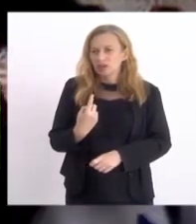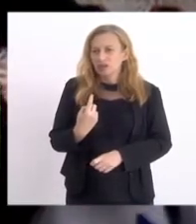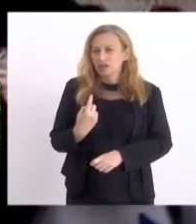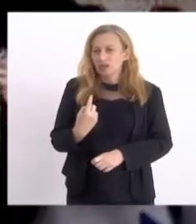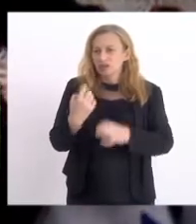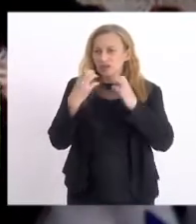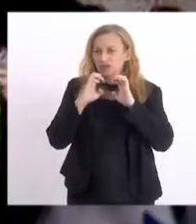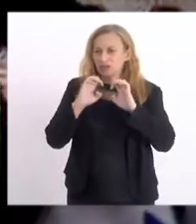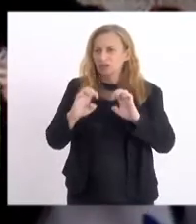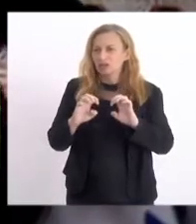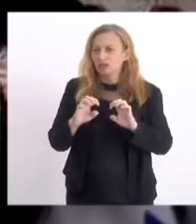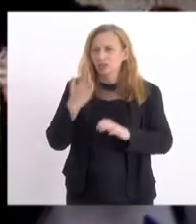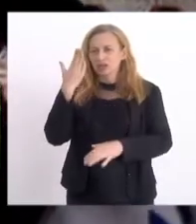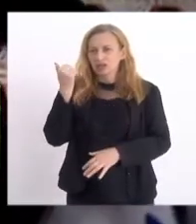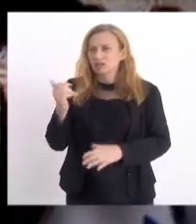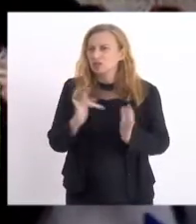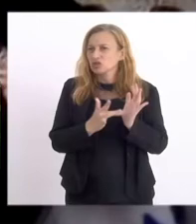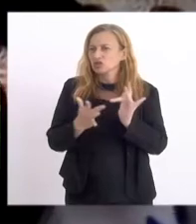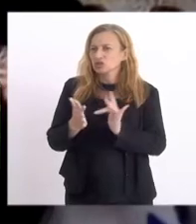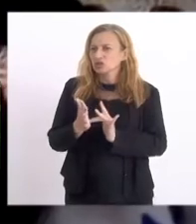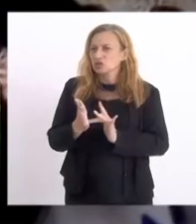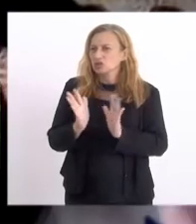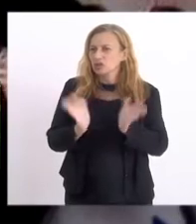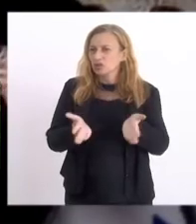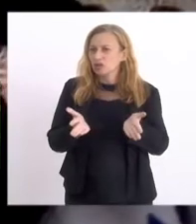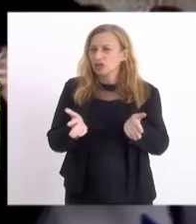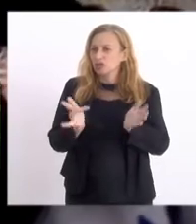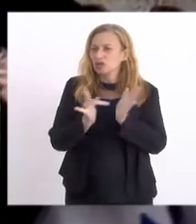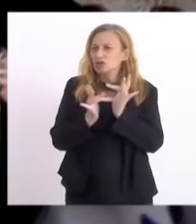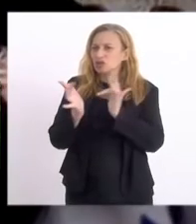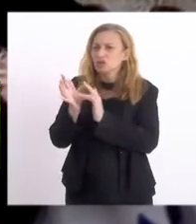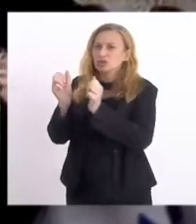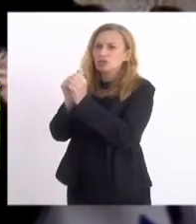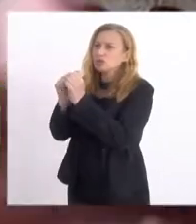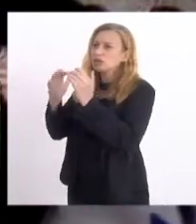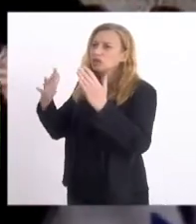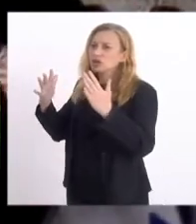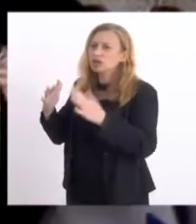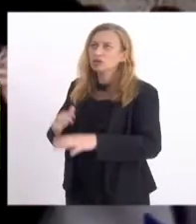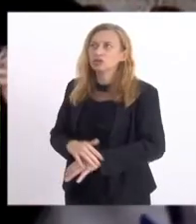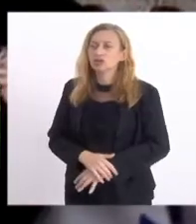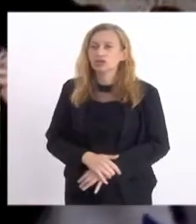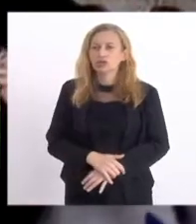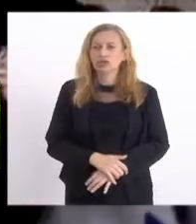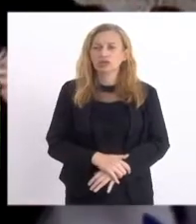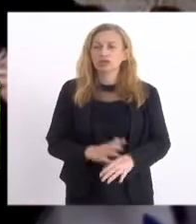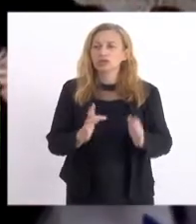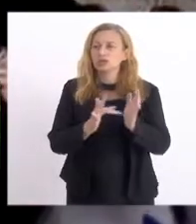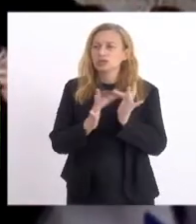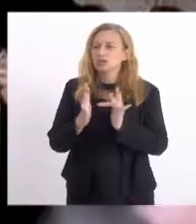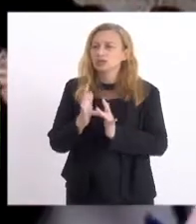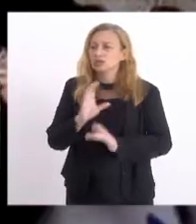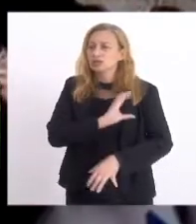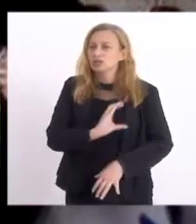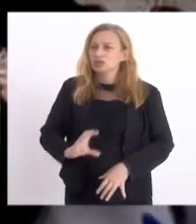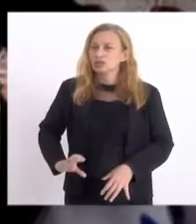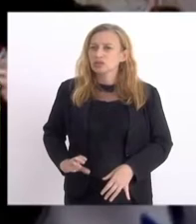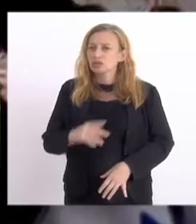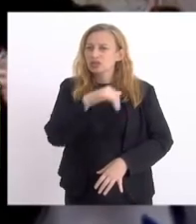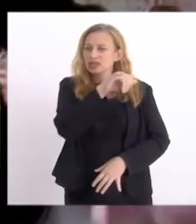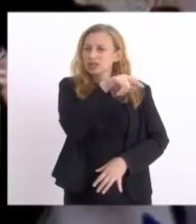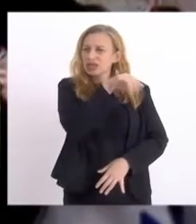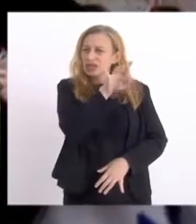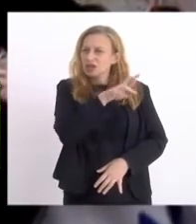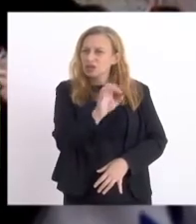exercemos, sabemos que Jesus agora é o Jesus glorificado. O Cristo e o Nazareno já deram